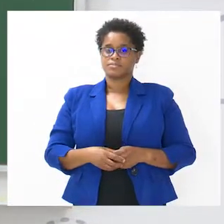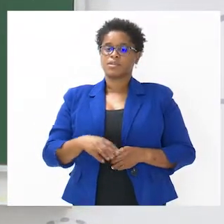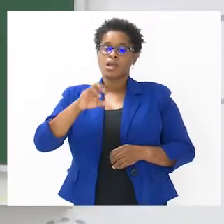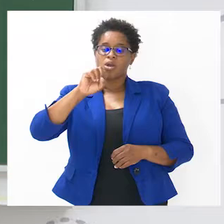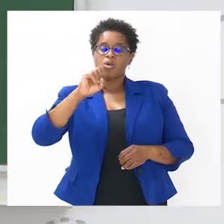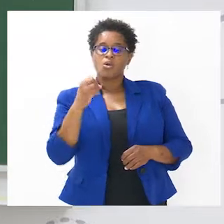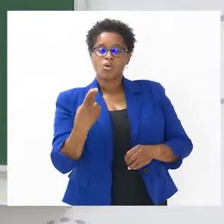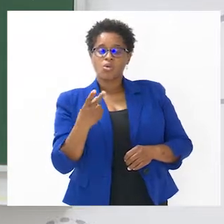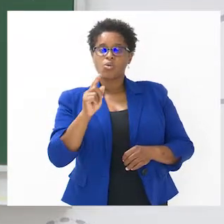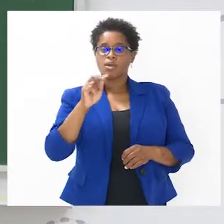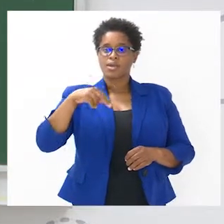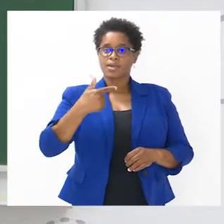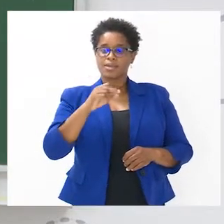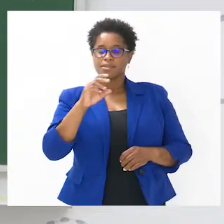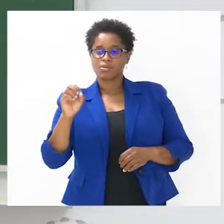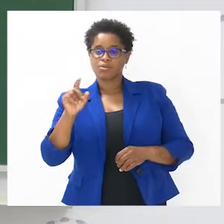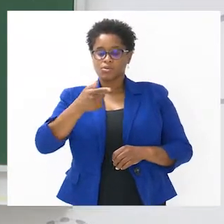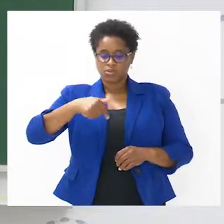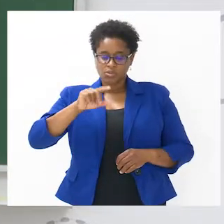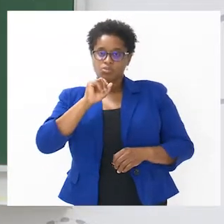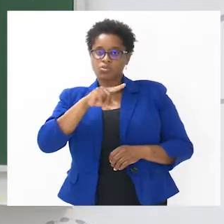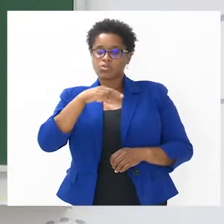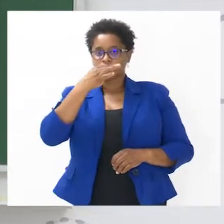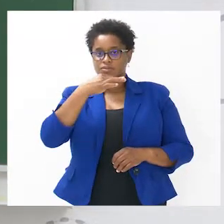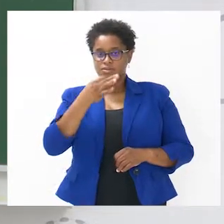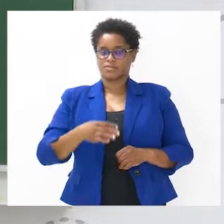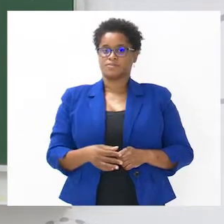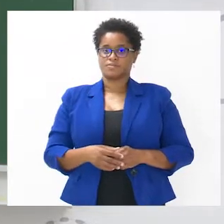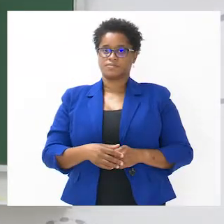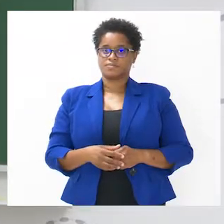ou então podemos dizer